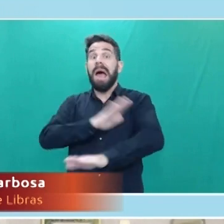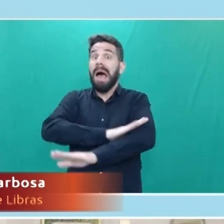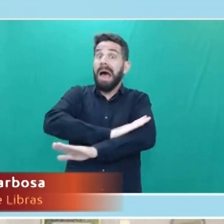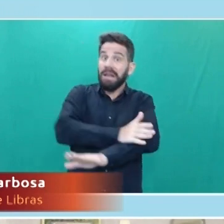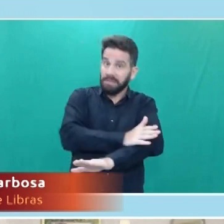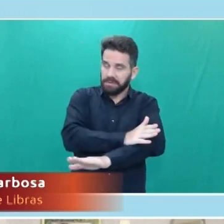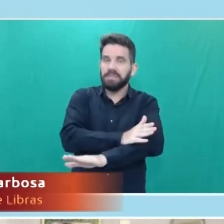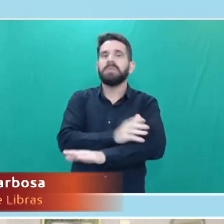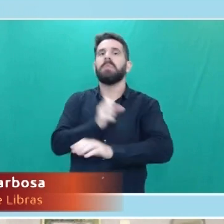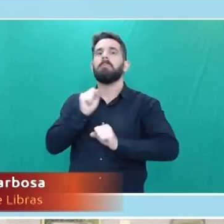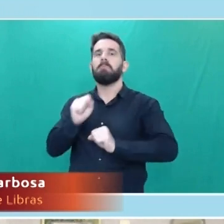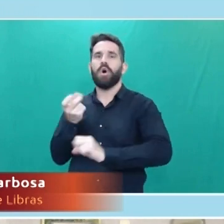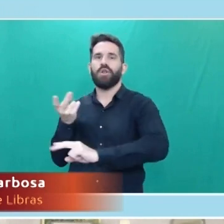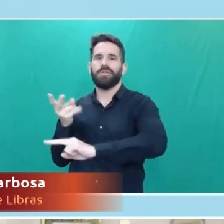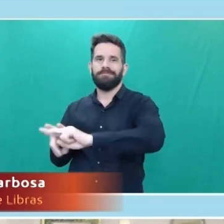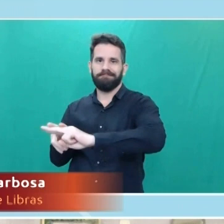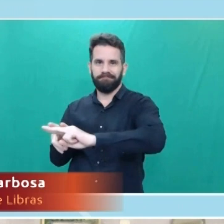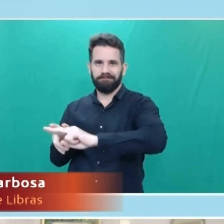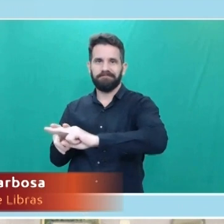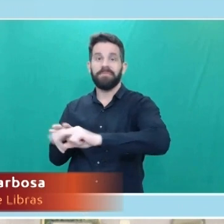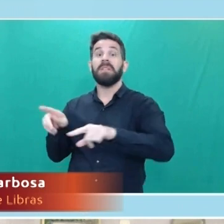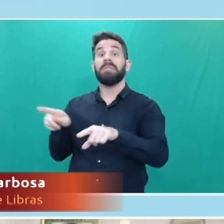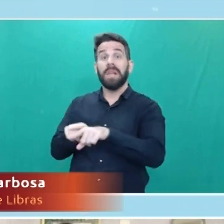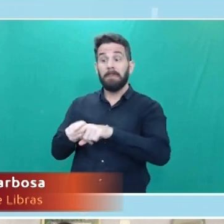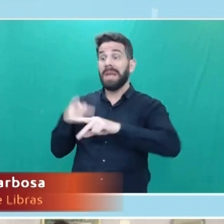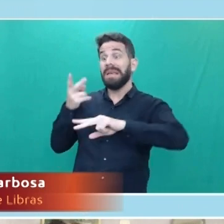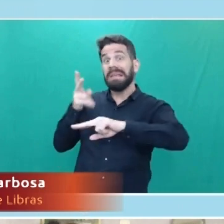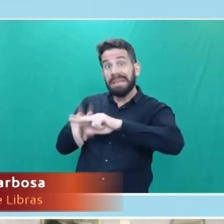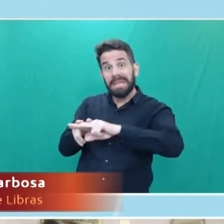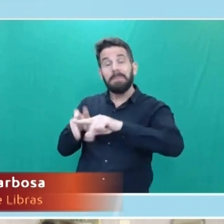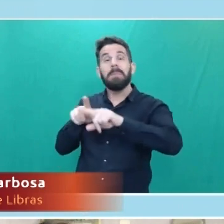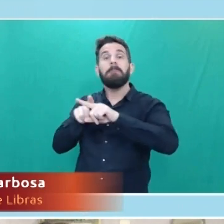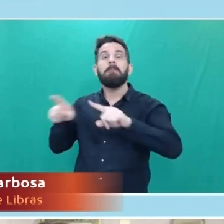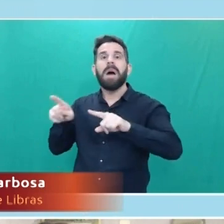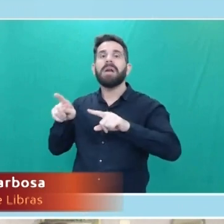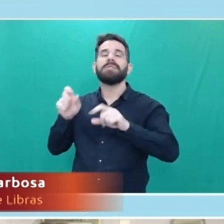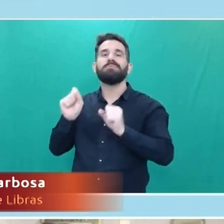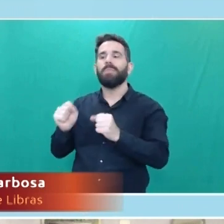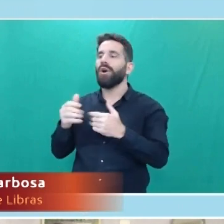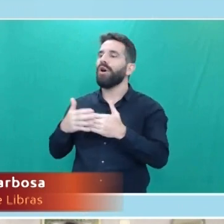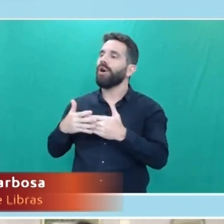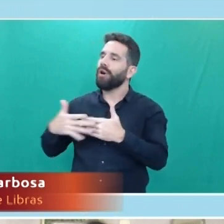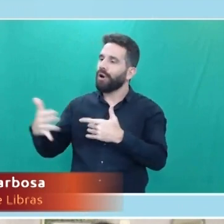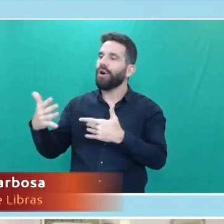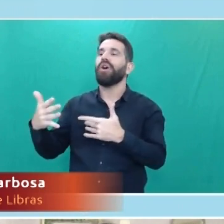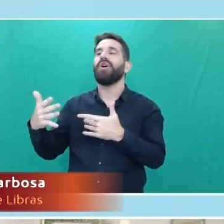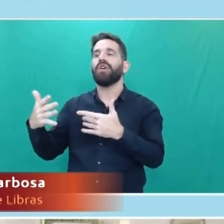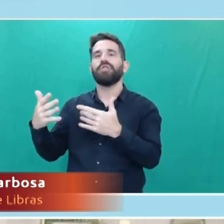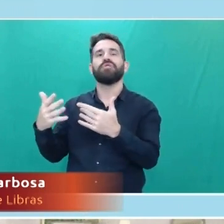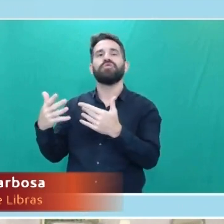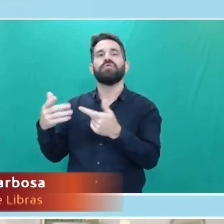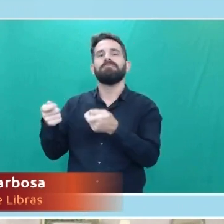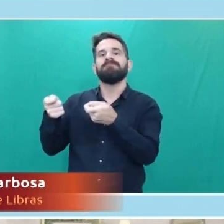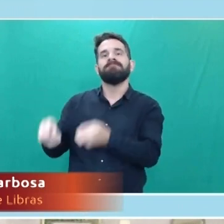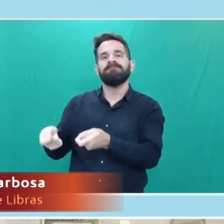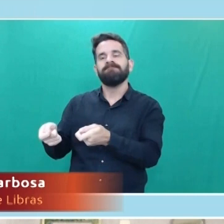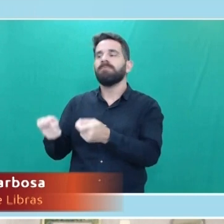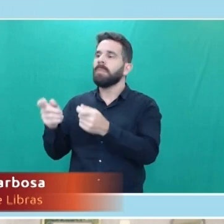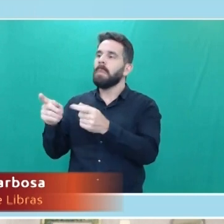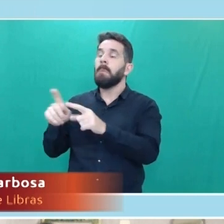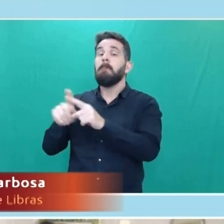prescritível, né? E deu um comando claro para a criminalização desse tipo de conduta. E aí, em